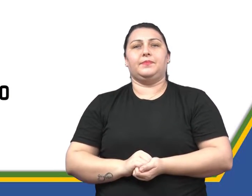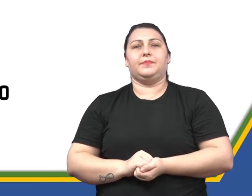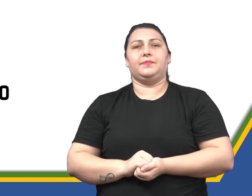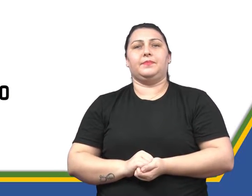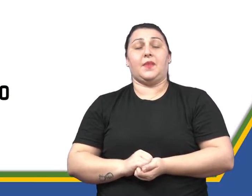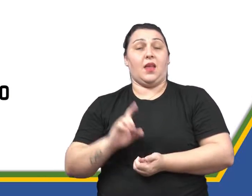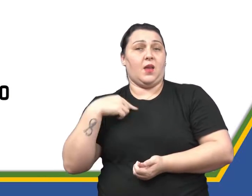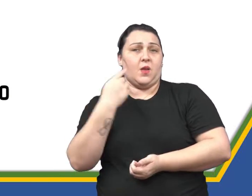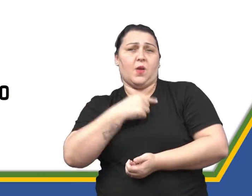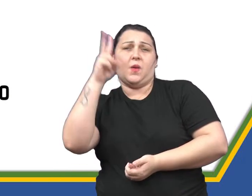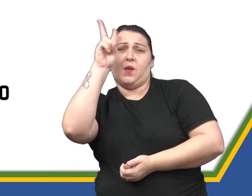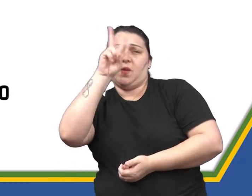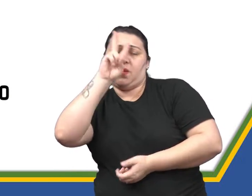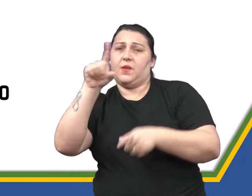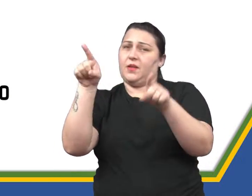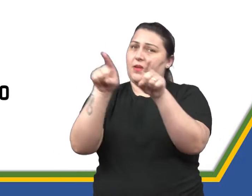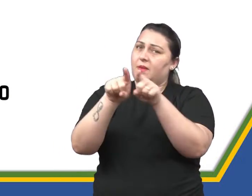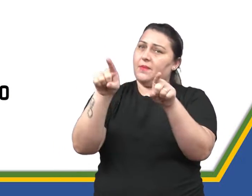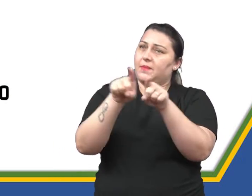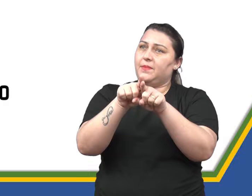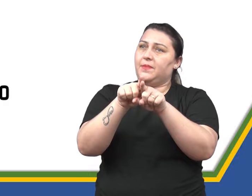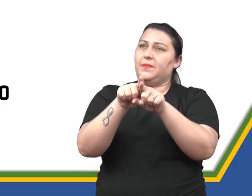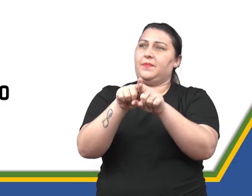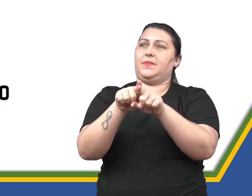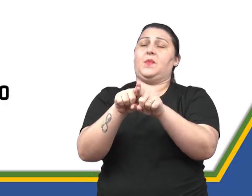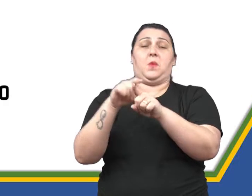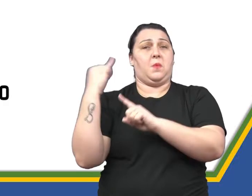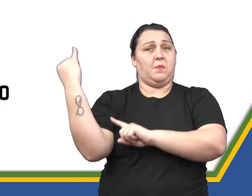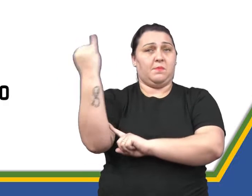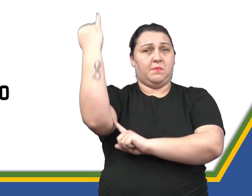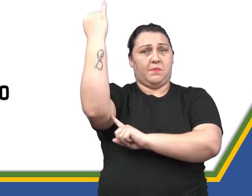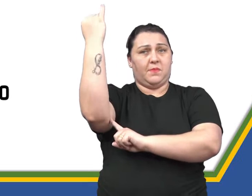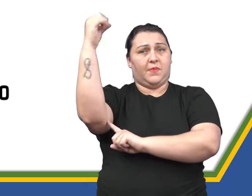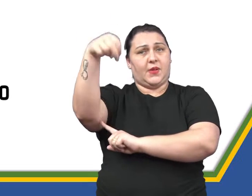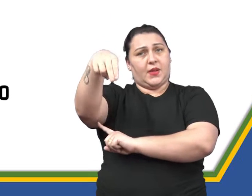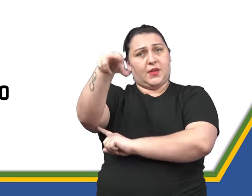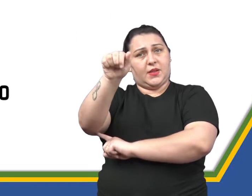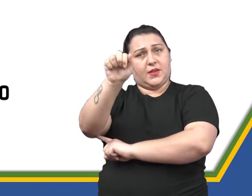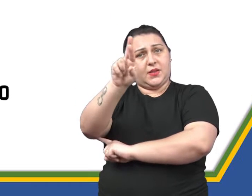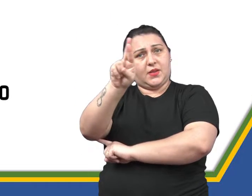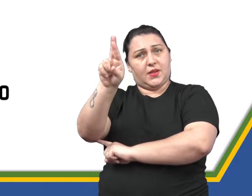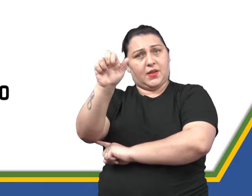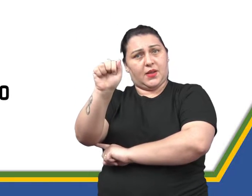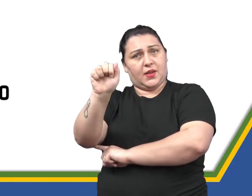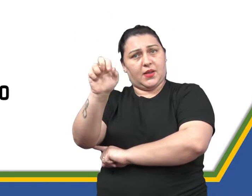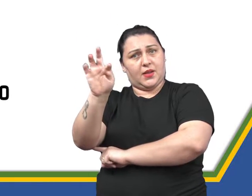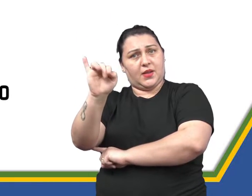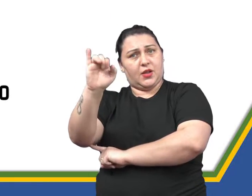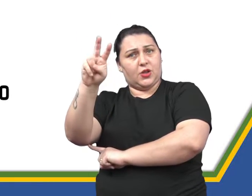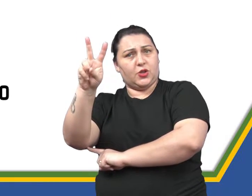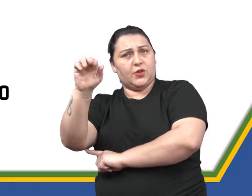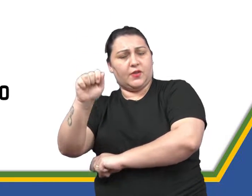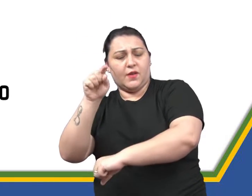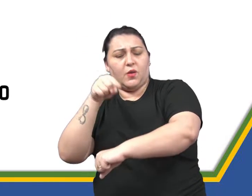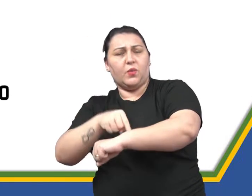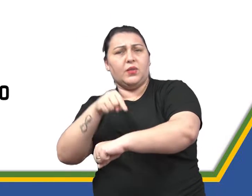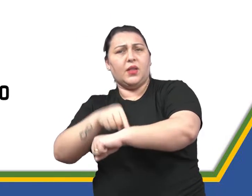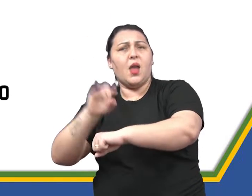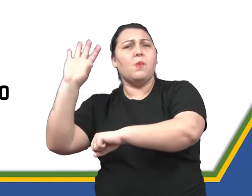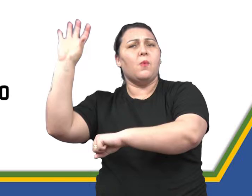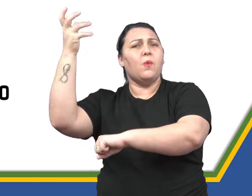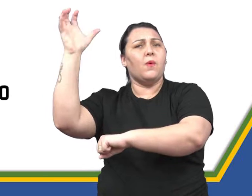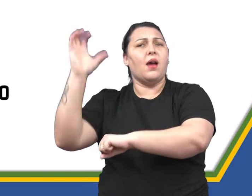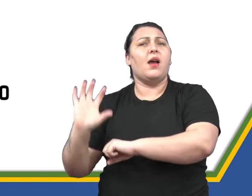A gente relembra também como elemento essencial da narrativa o tempo, quer dizer que essa história contada, ela